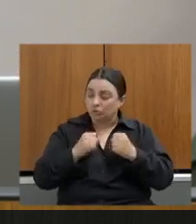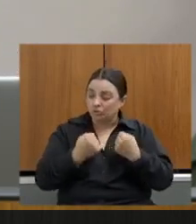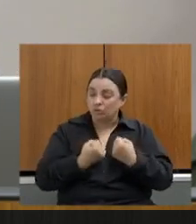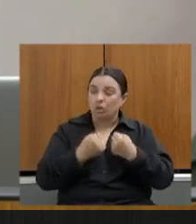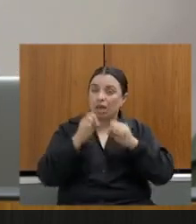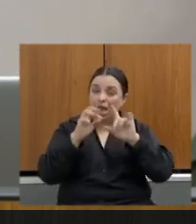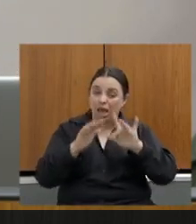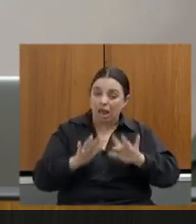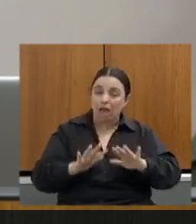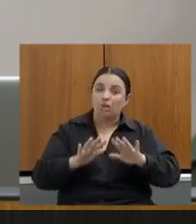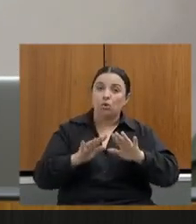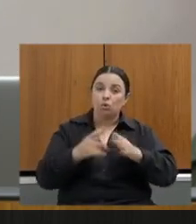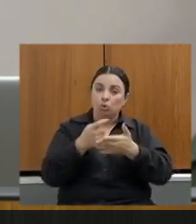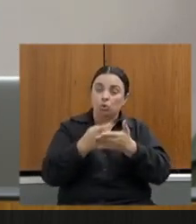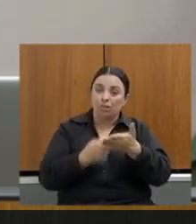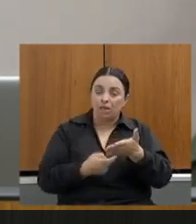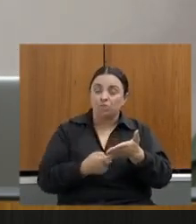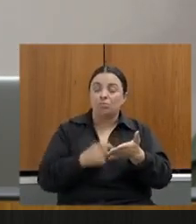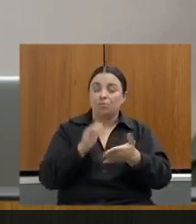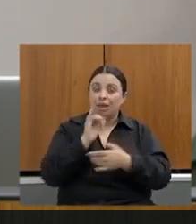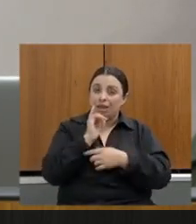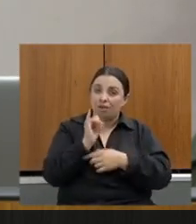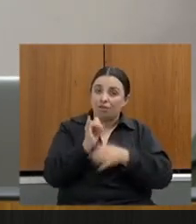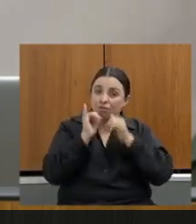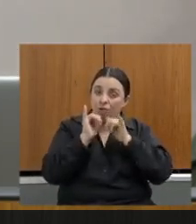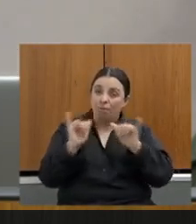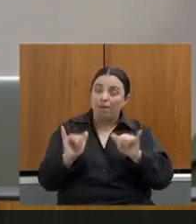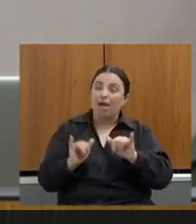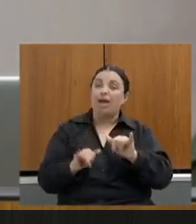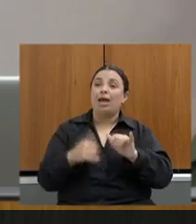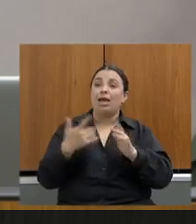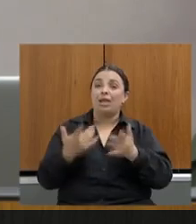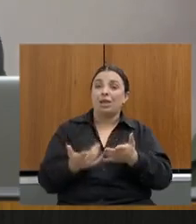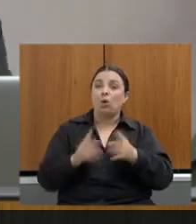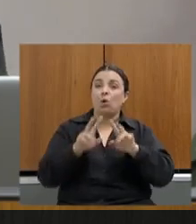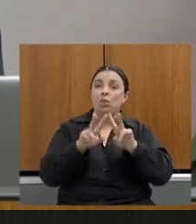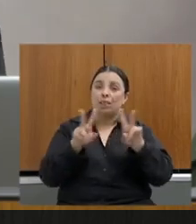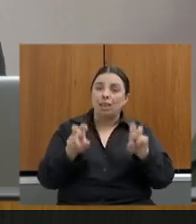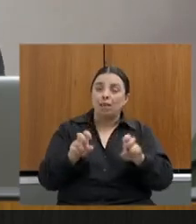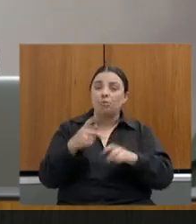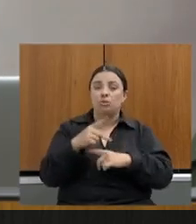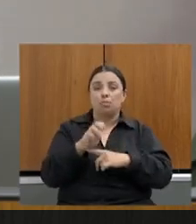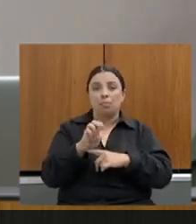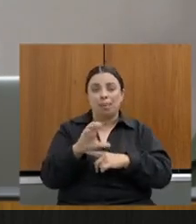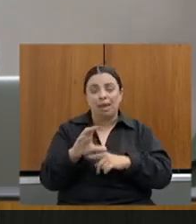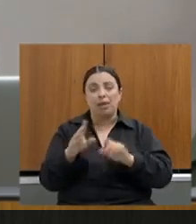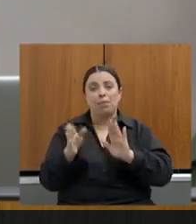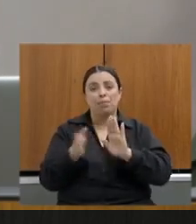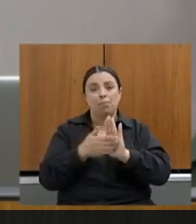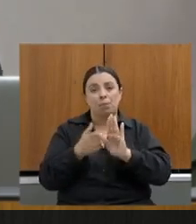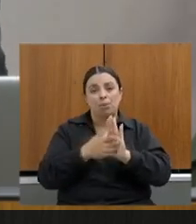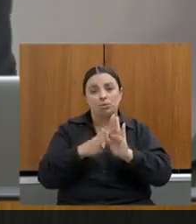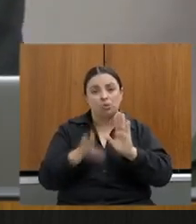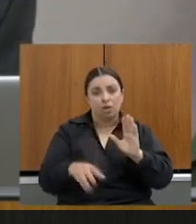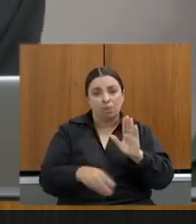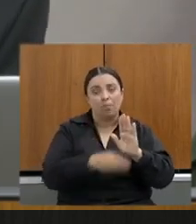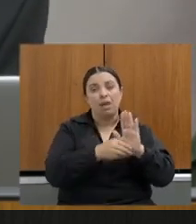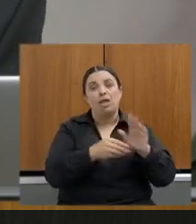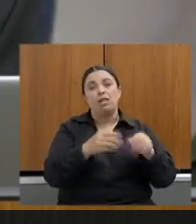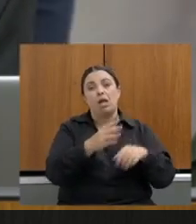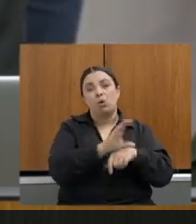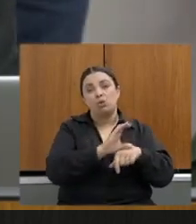eles que matérias de de PEC proposta de emenda condicional de texto da Constituição não são